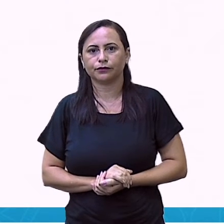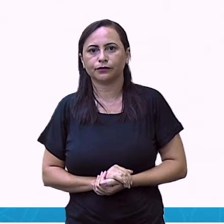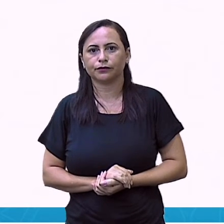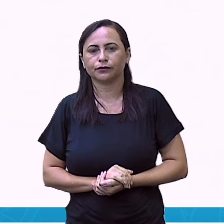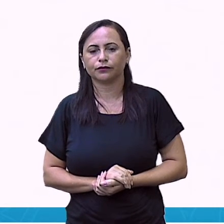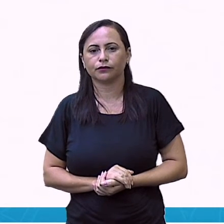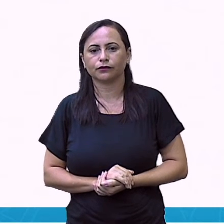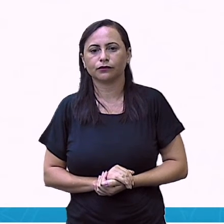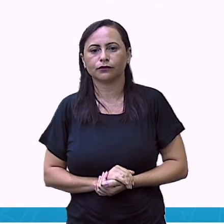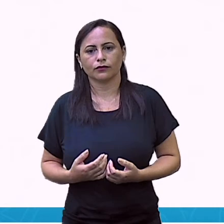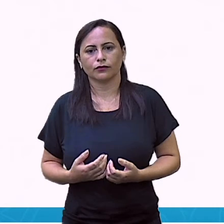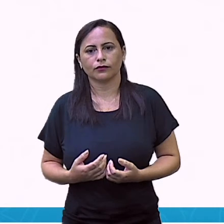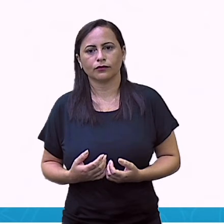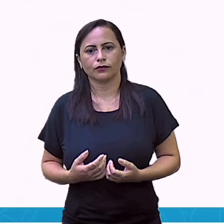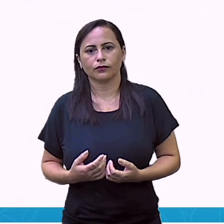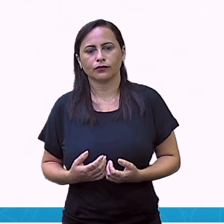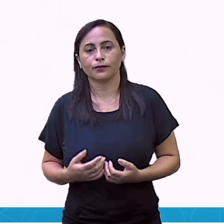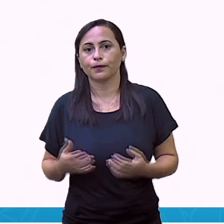pessoa.